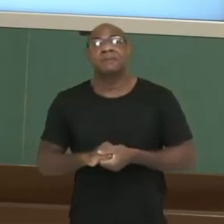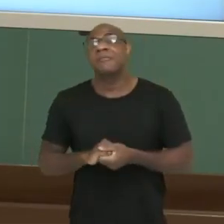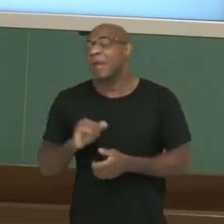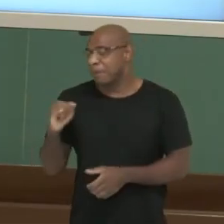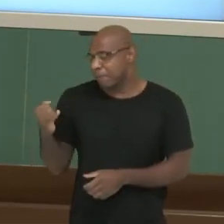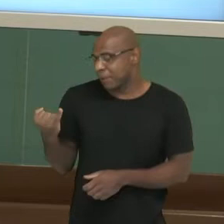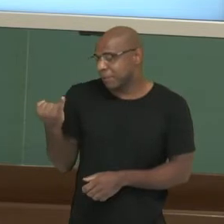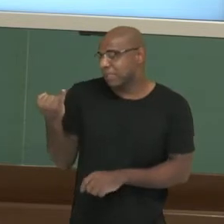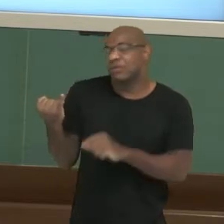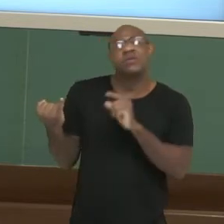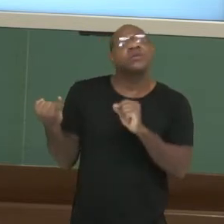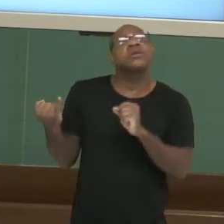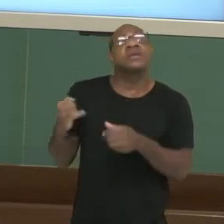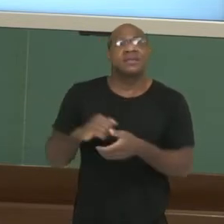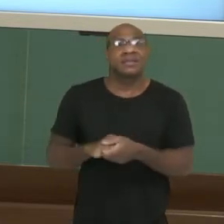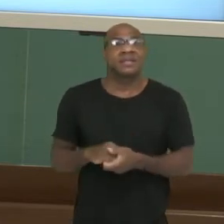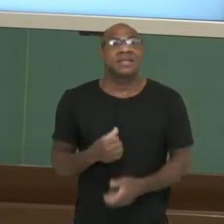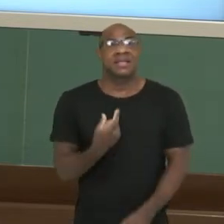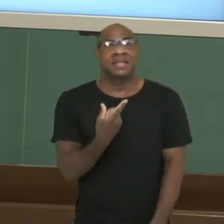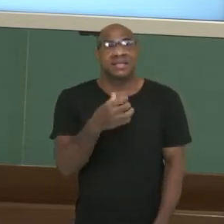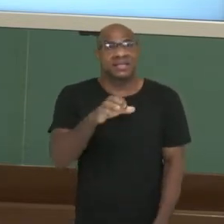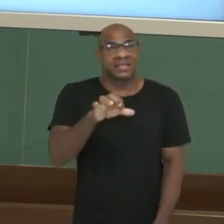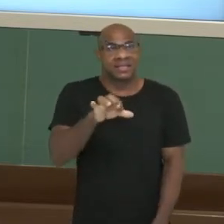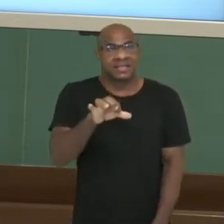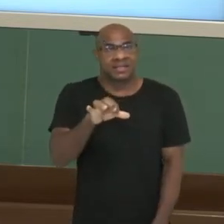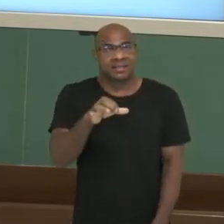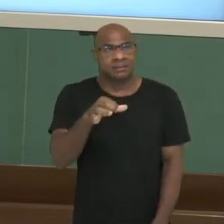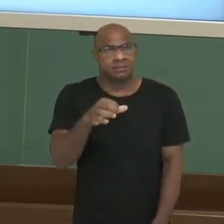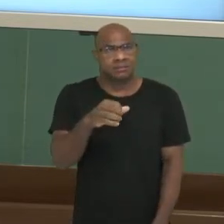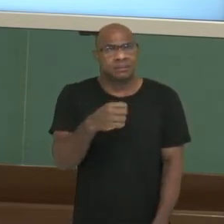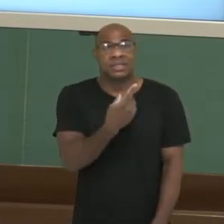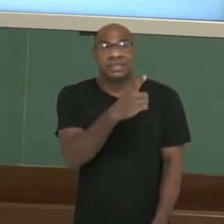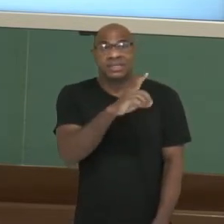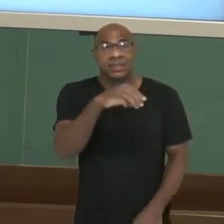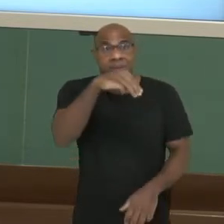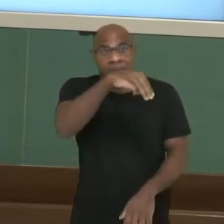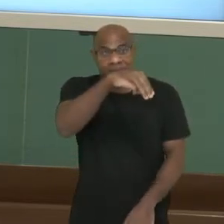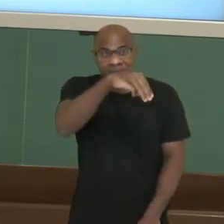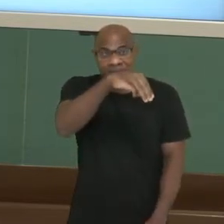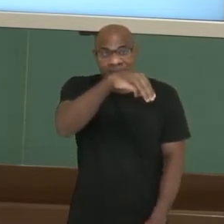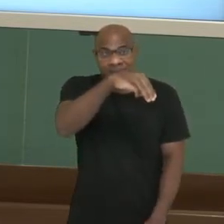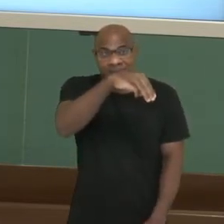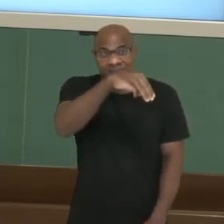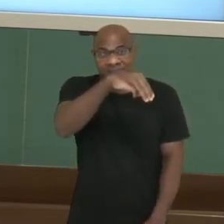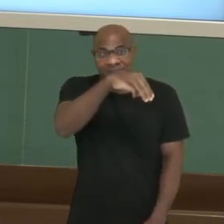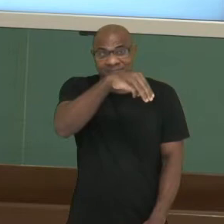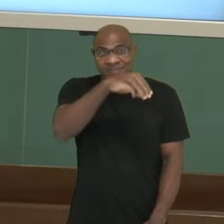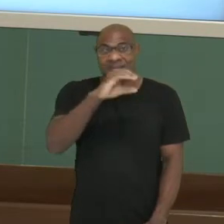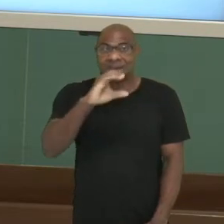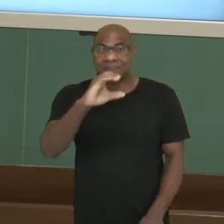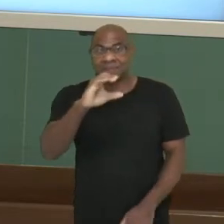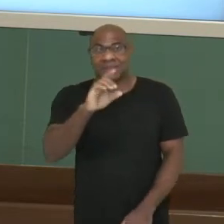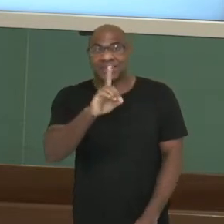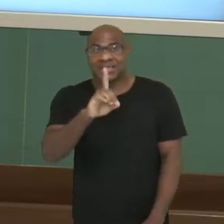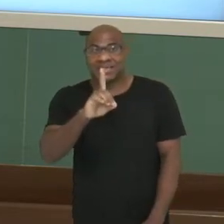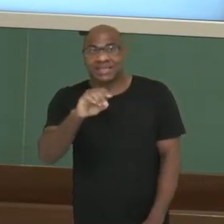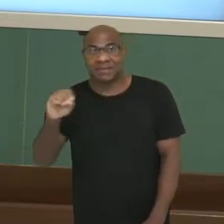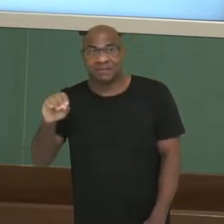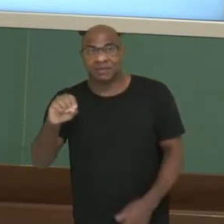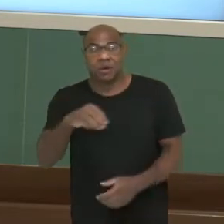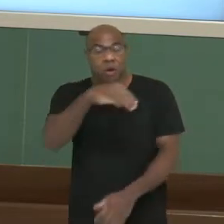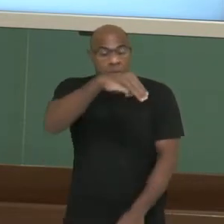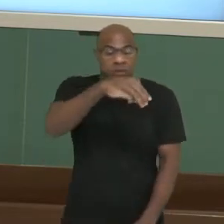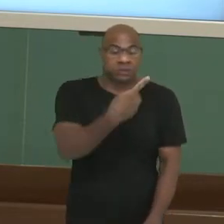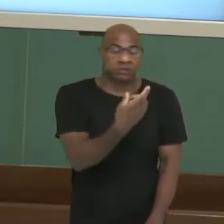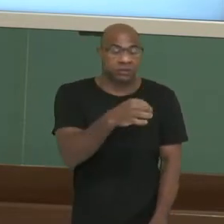que o montante 160 mil, o capital 100 mil, ele quer a taxa, ele quer o I, então o I